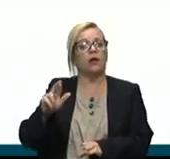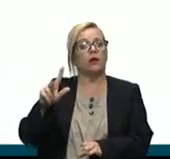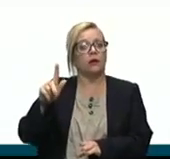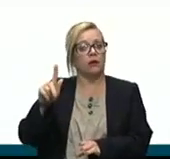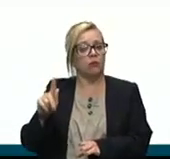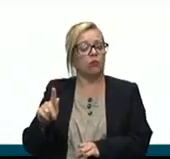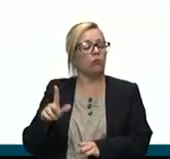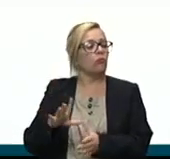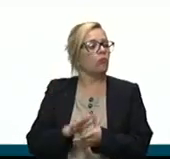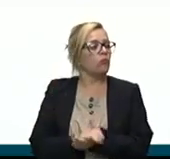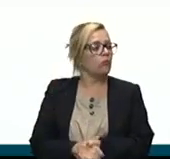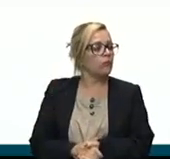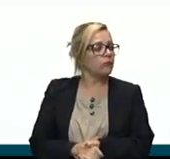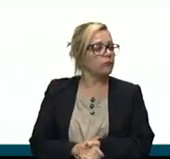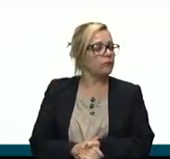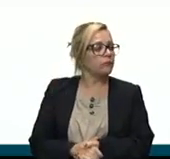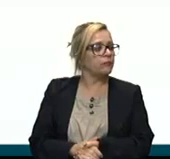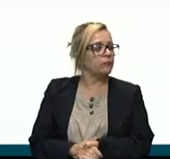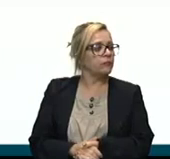Determine o intervalo de confiança